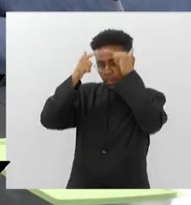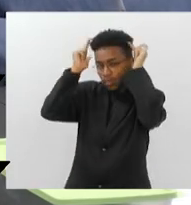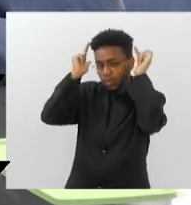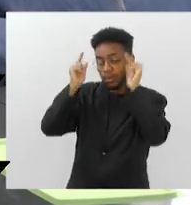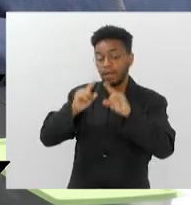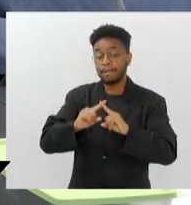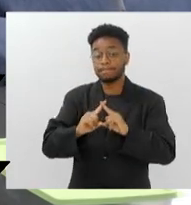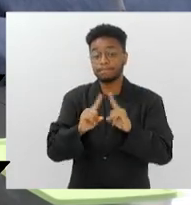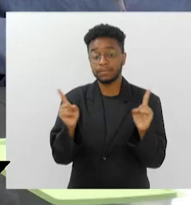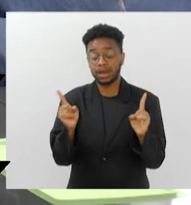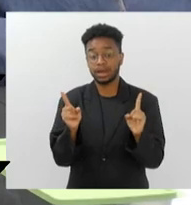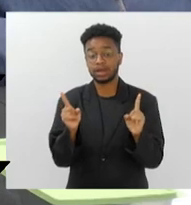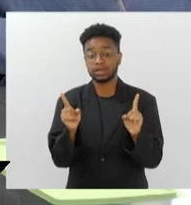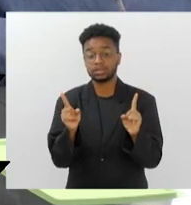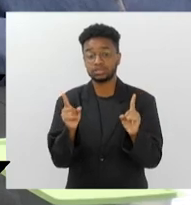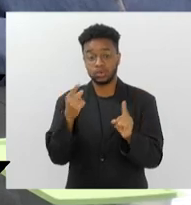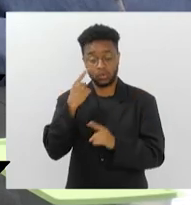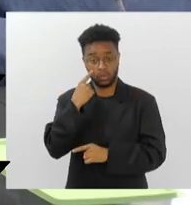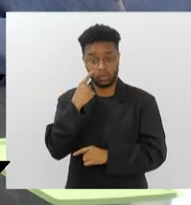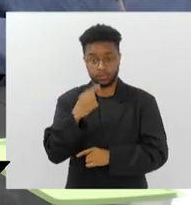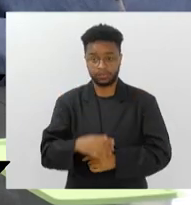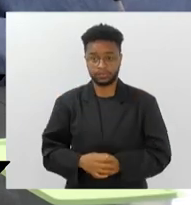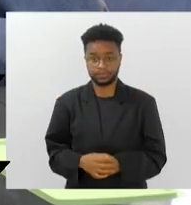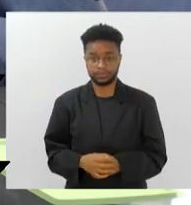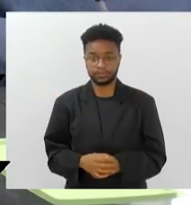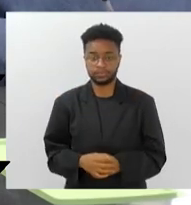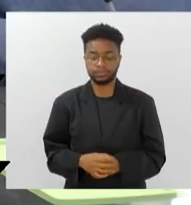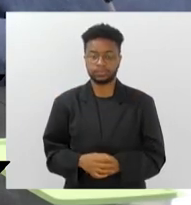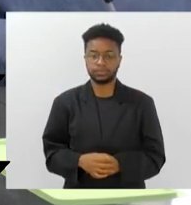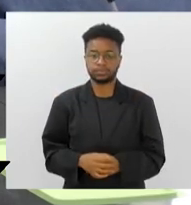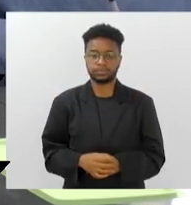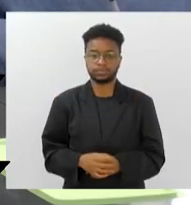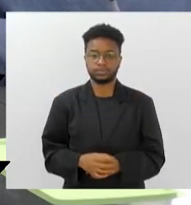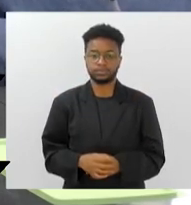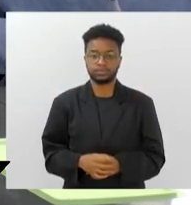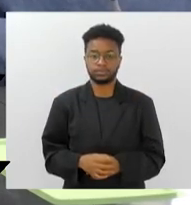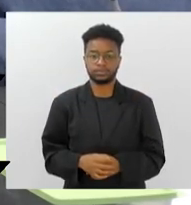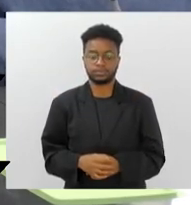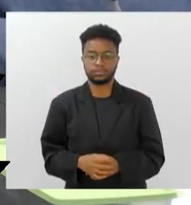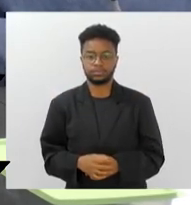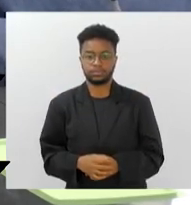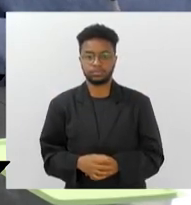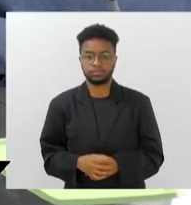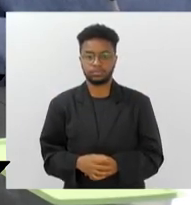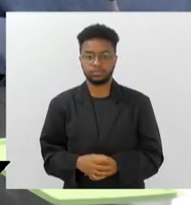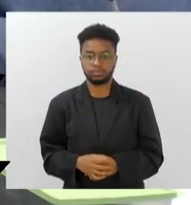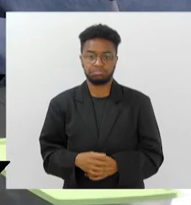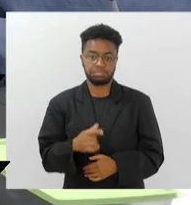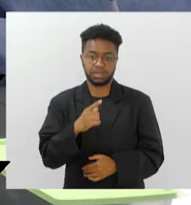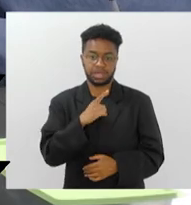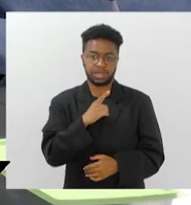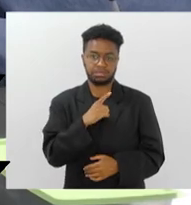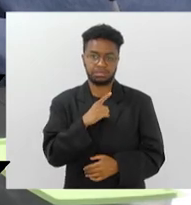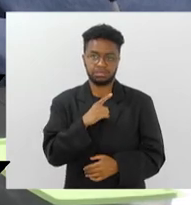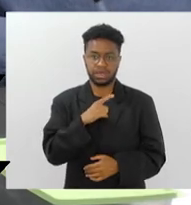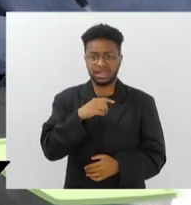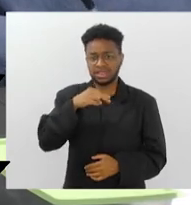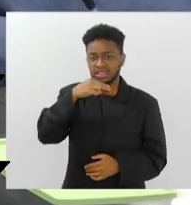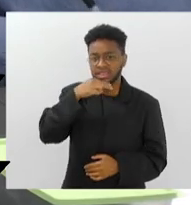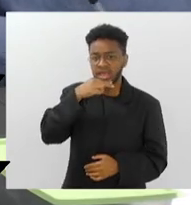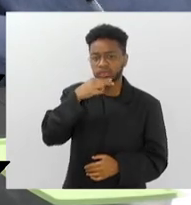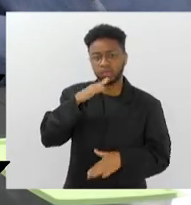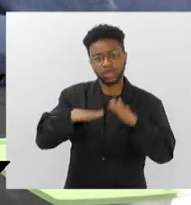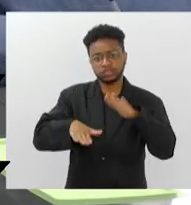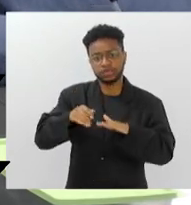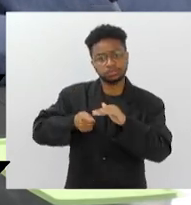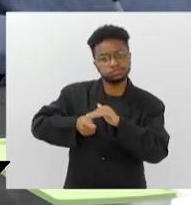então mas Então veja lá tem eh e neto que interna o avô